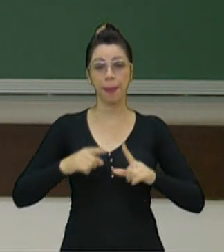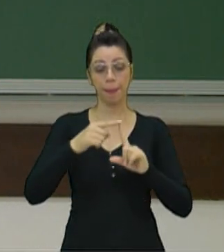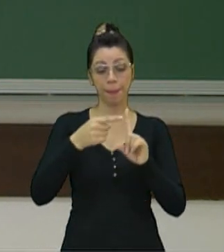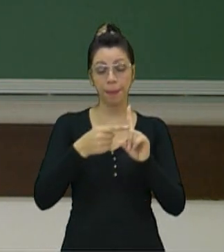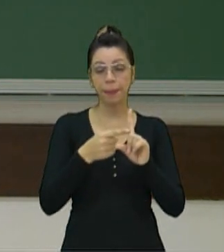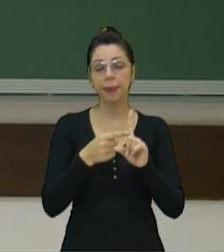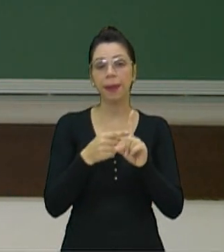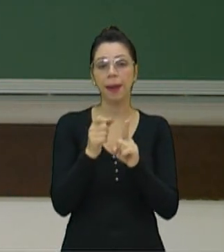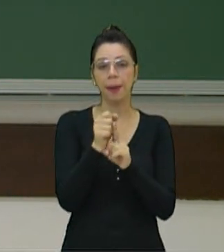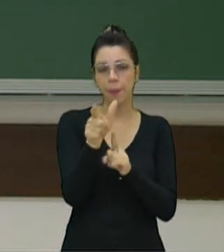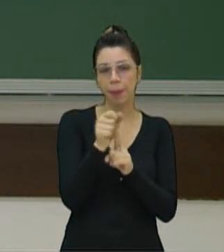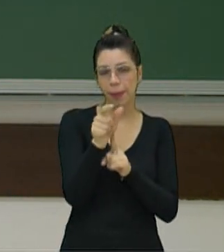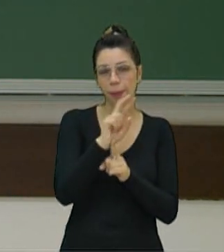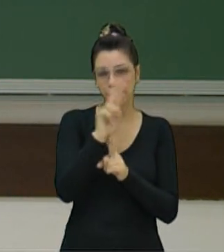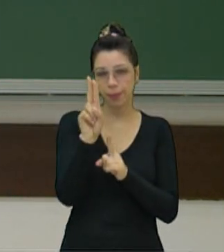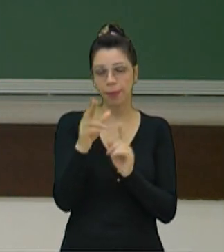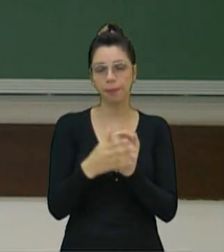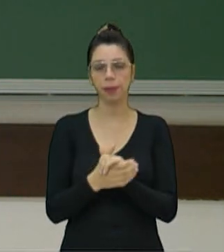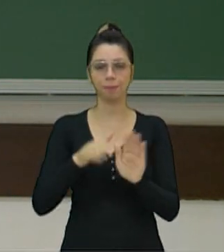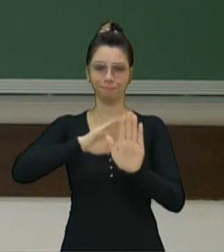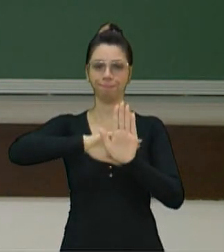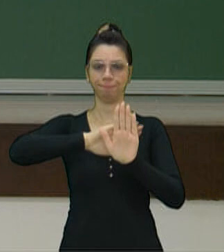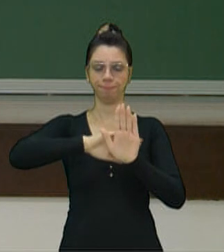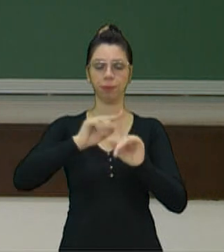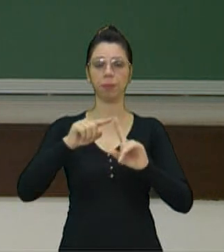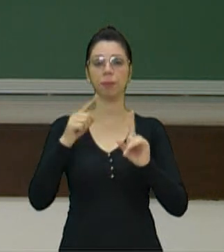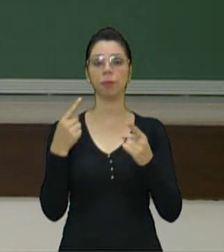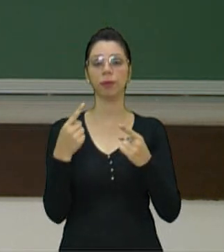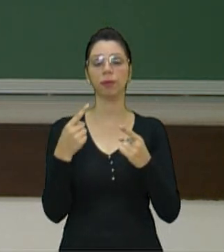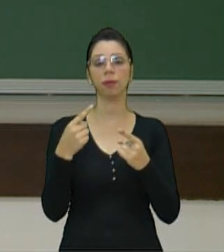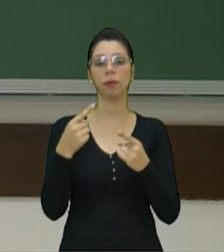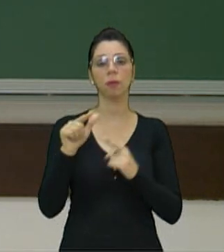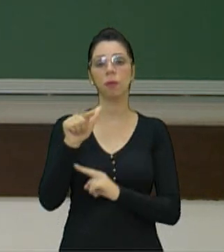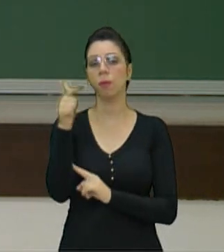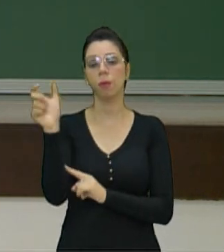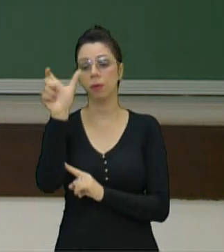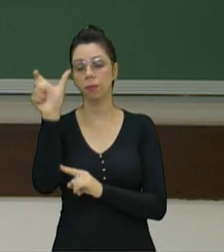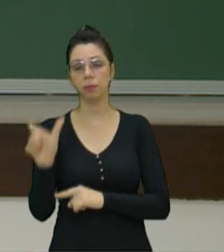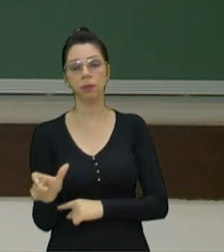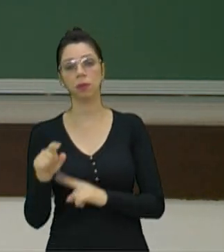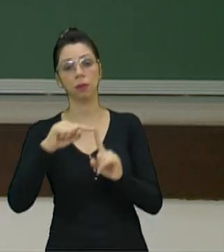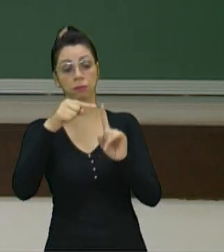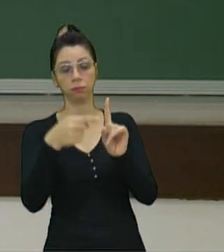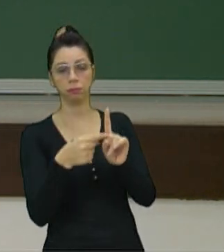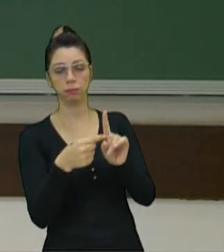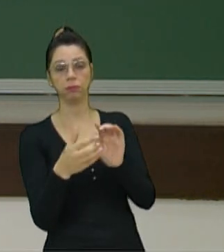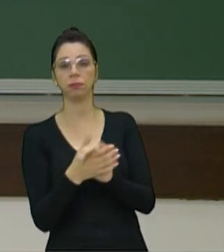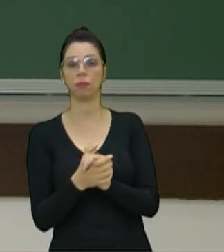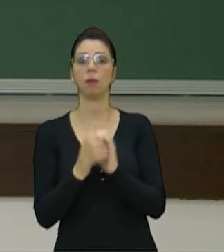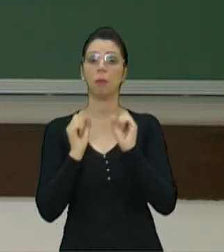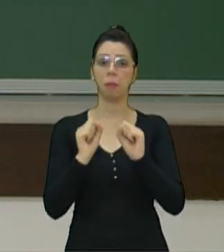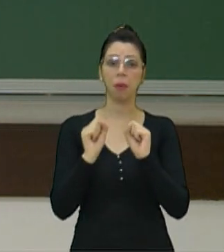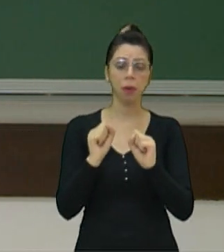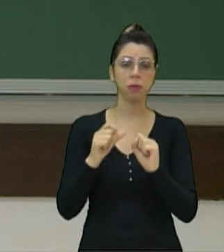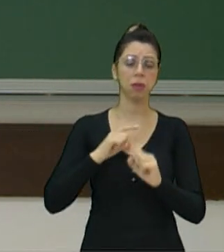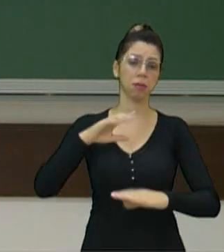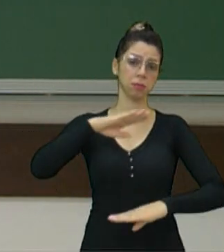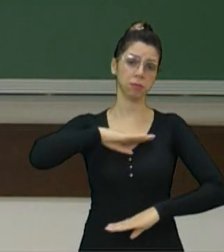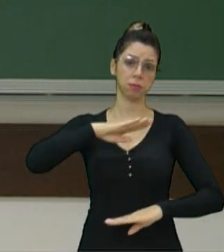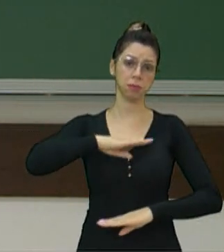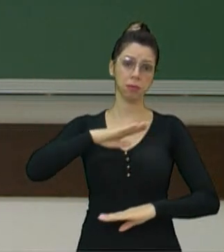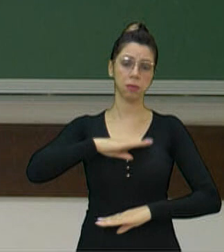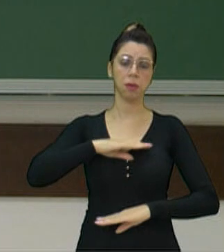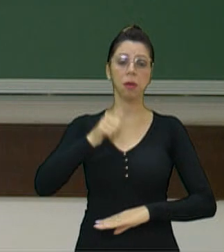onde outra pessoa vai gerar essa criança. Existem casos, inclusive, em que a própria avó gera o seu